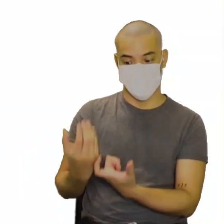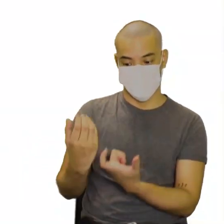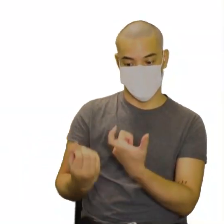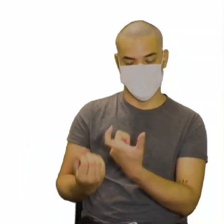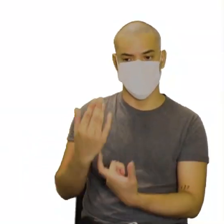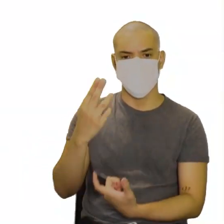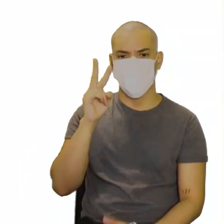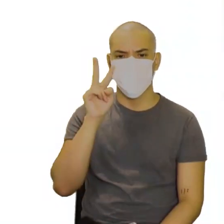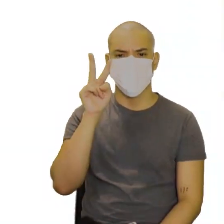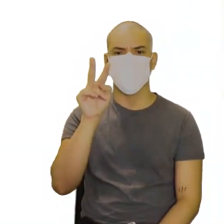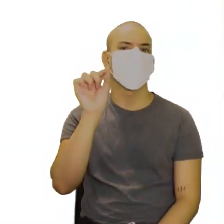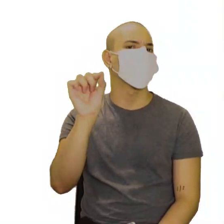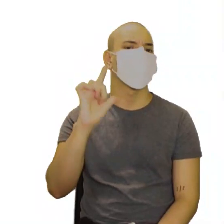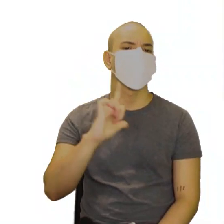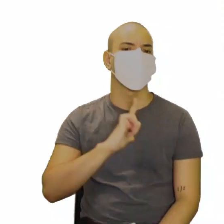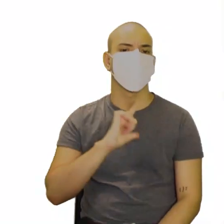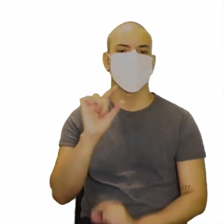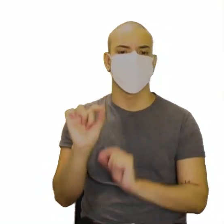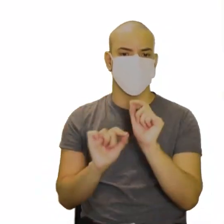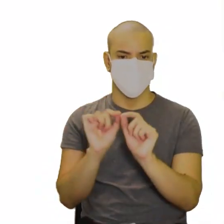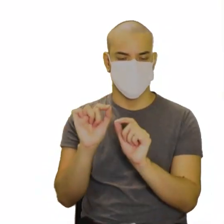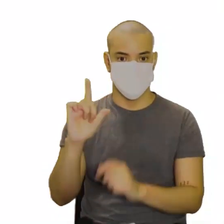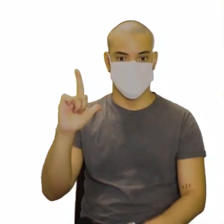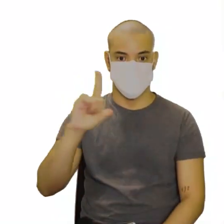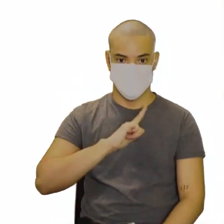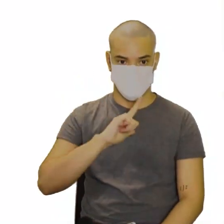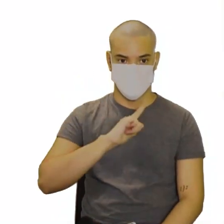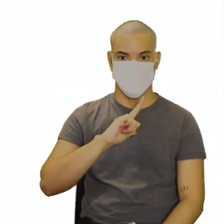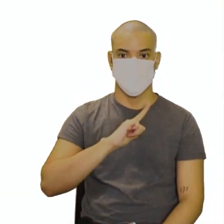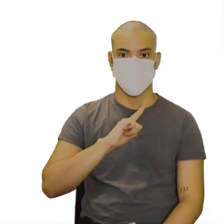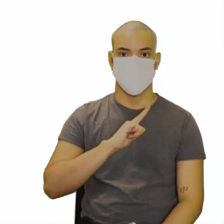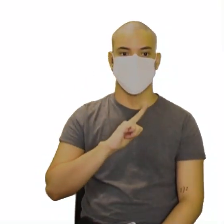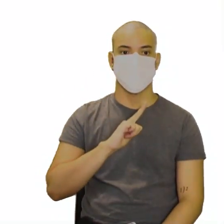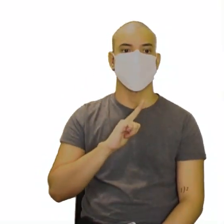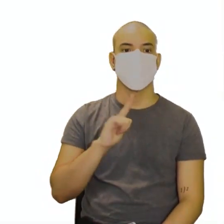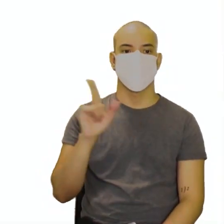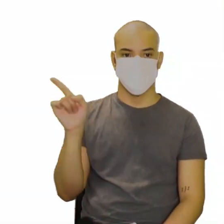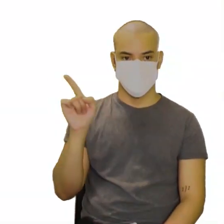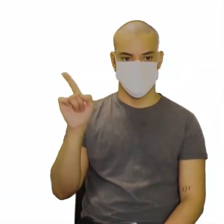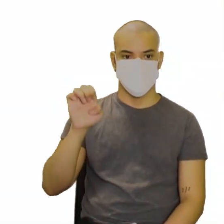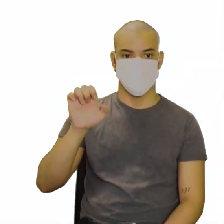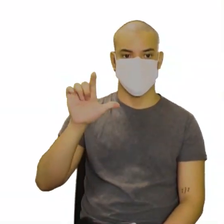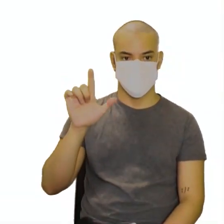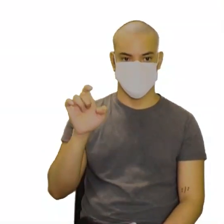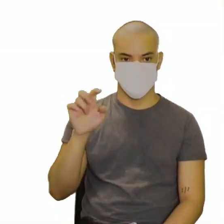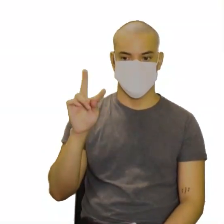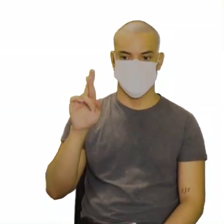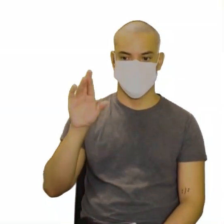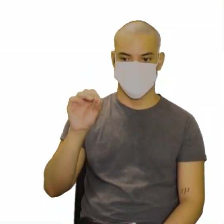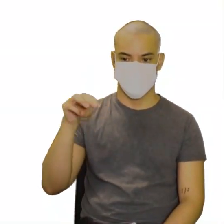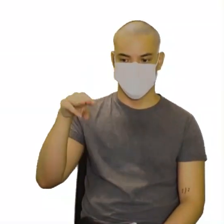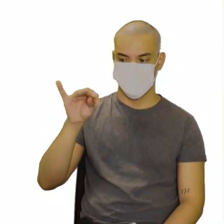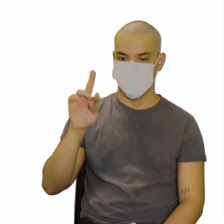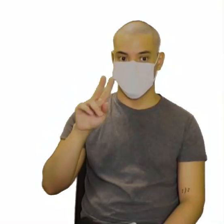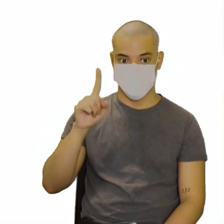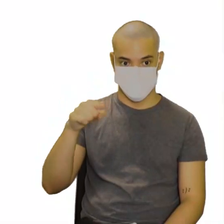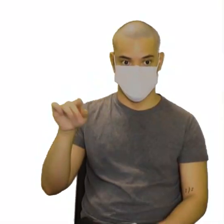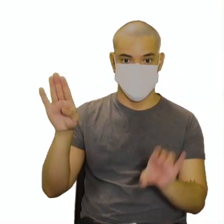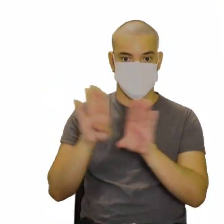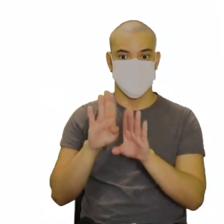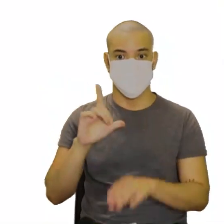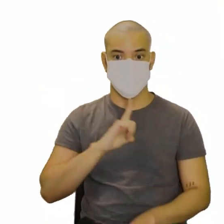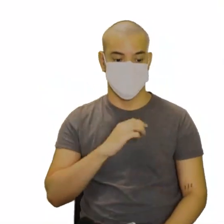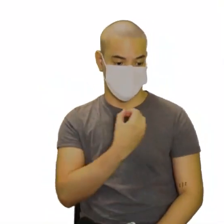pessoal, o que eu vou ter? Eu vou ter uma eletromotriz aqui, certo? E aqui eu tenho o valor